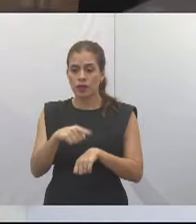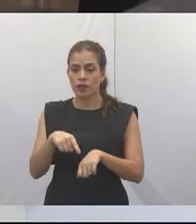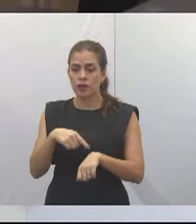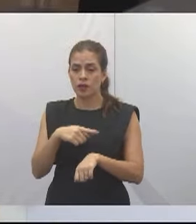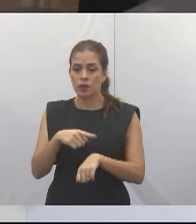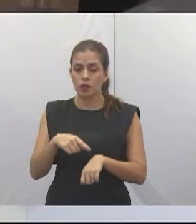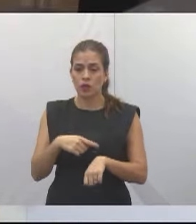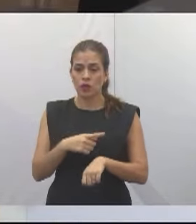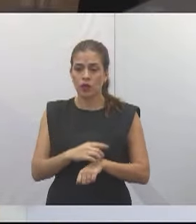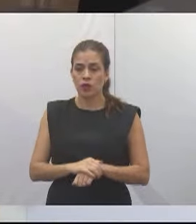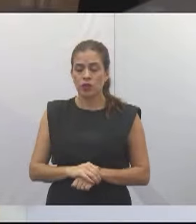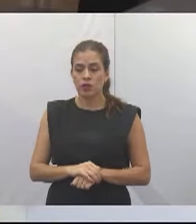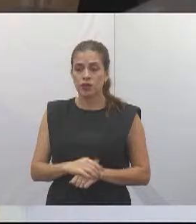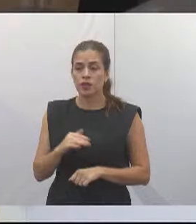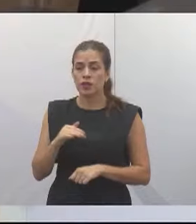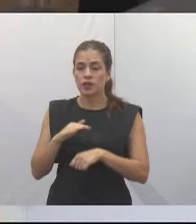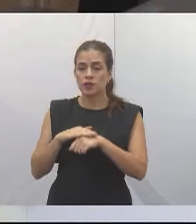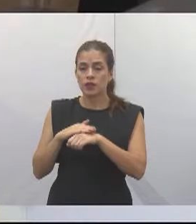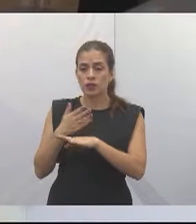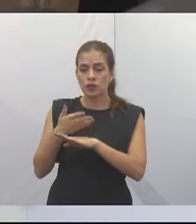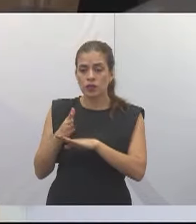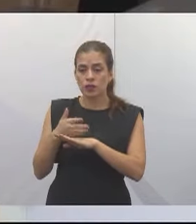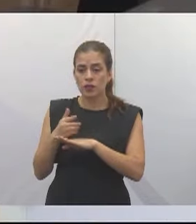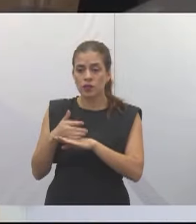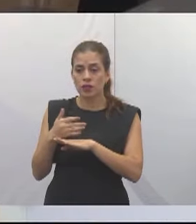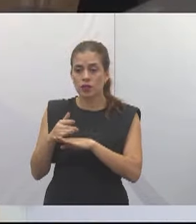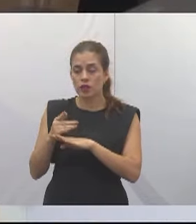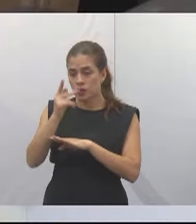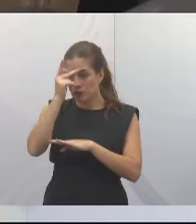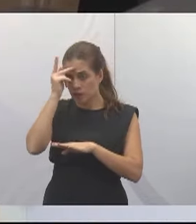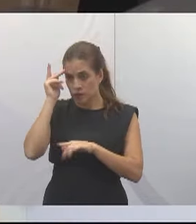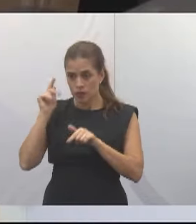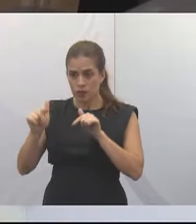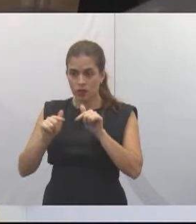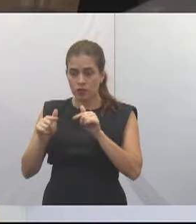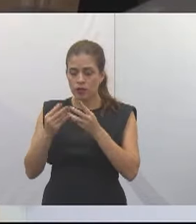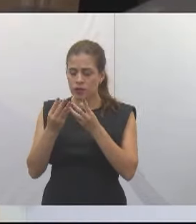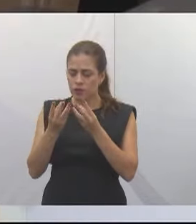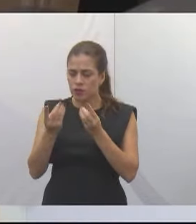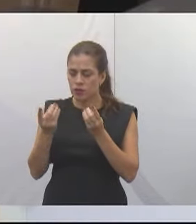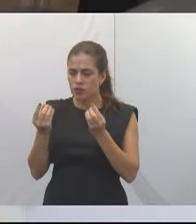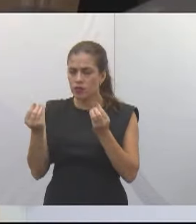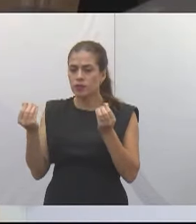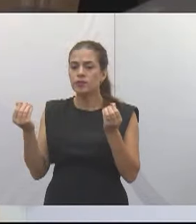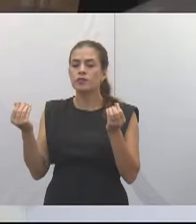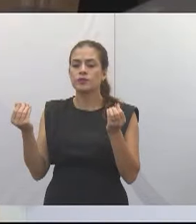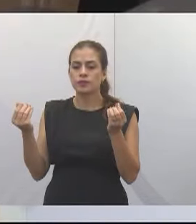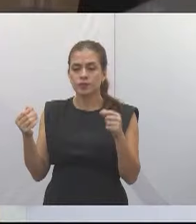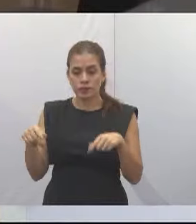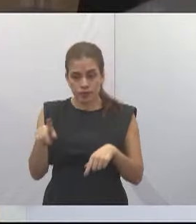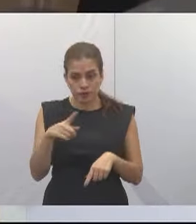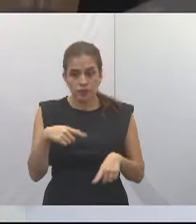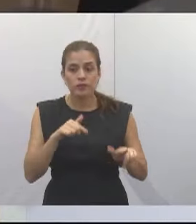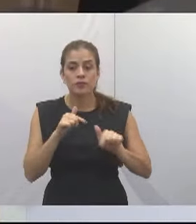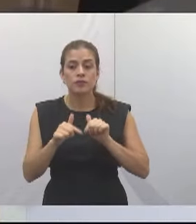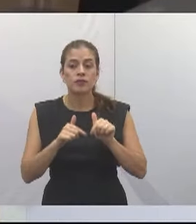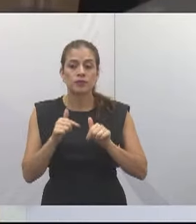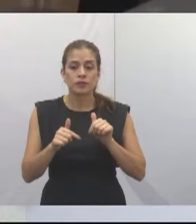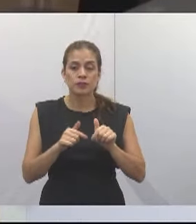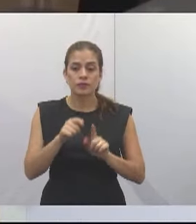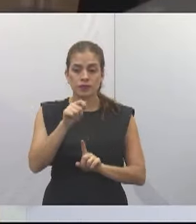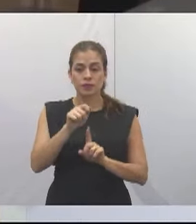fez um treinamento com os funcionários e fez uma sensibilização. Inclusive eles estão trabalhando agora